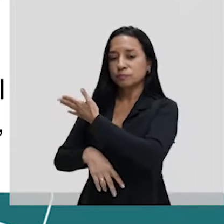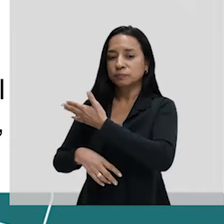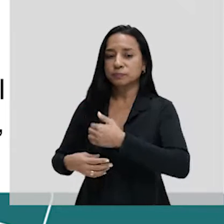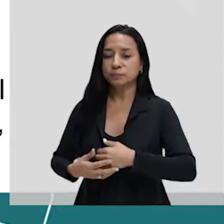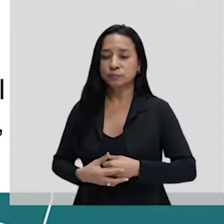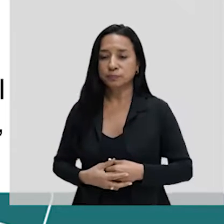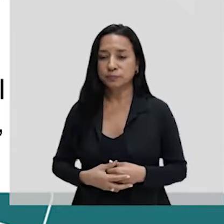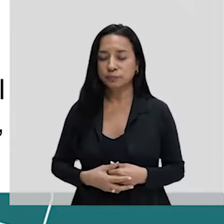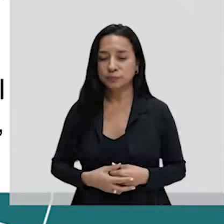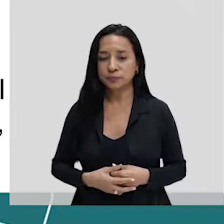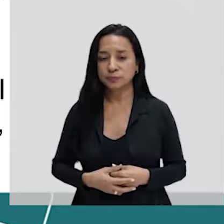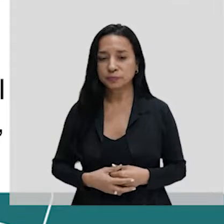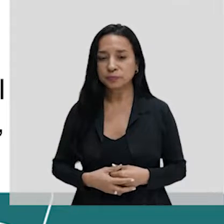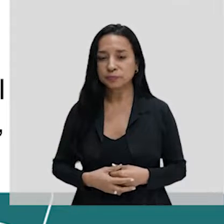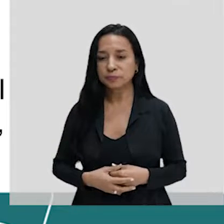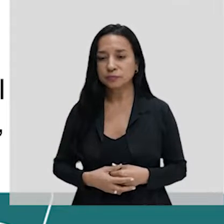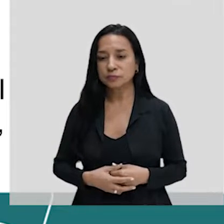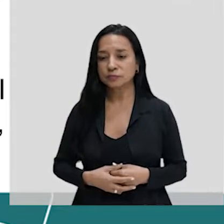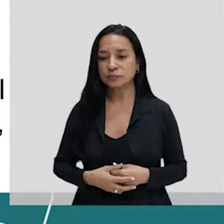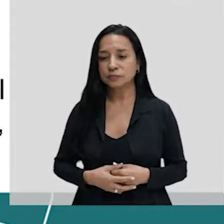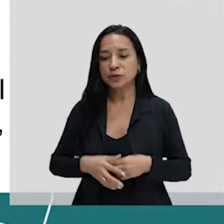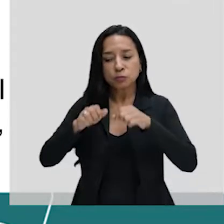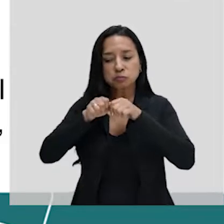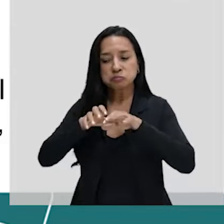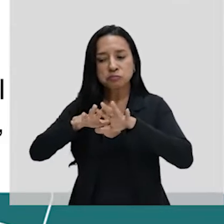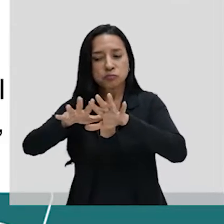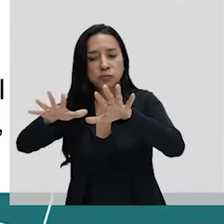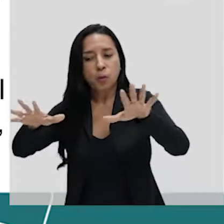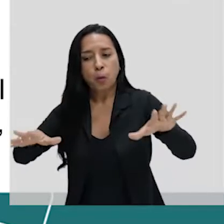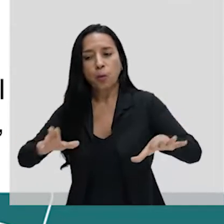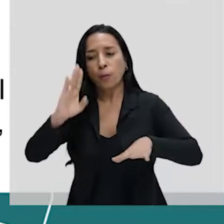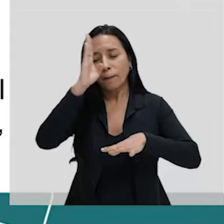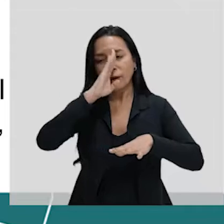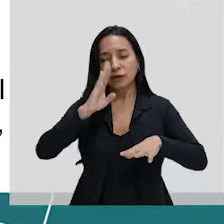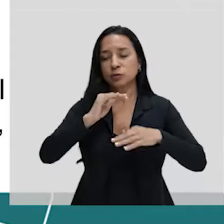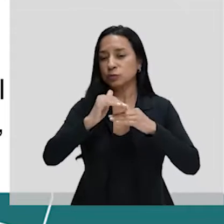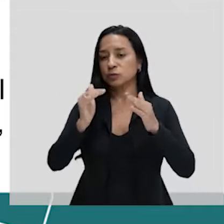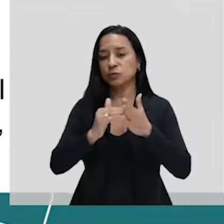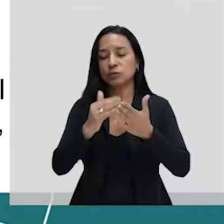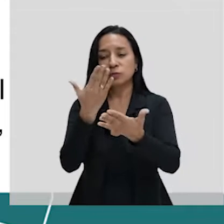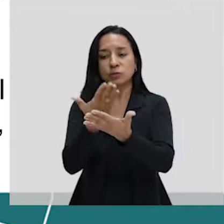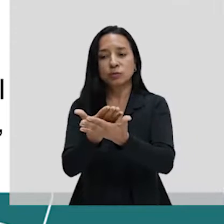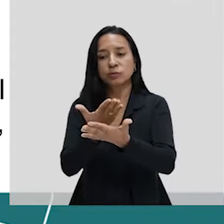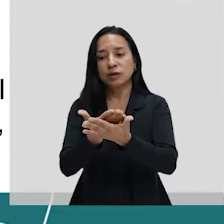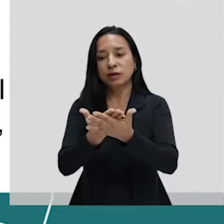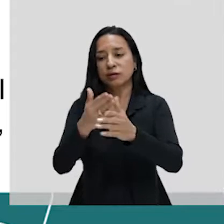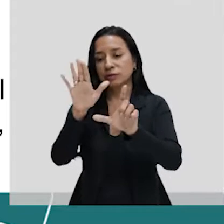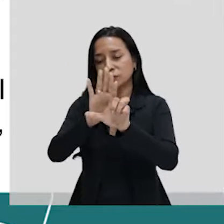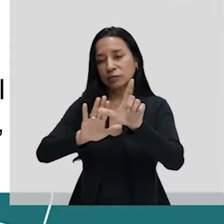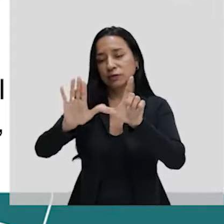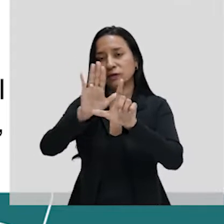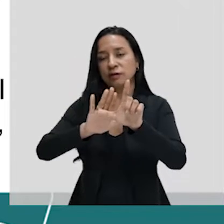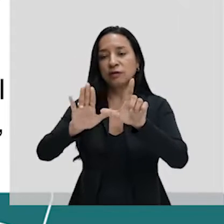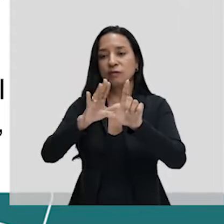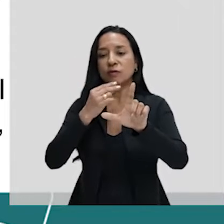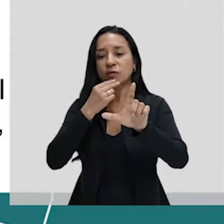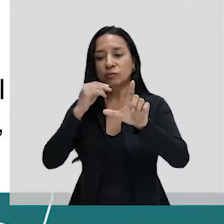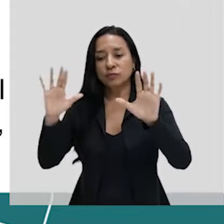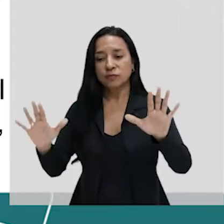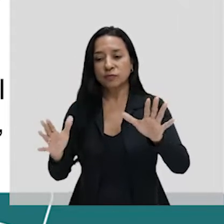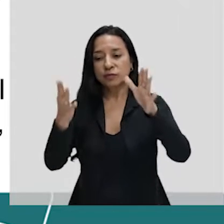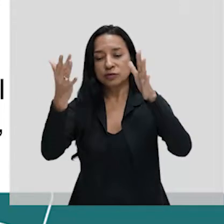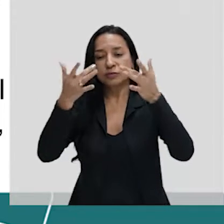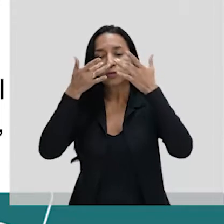Grande do Norte, Distrito Federal e no resto do país inteiro. Gente, tem uma aula aqui na plataforma sobre festivais de teatro